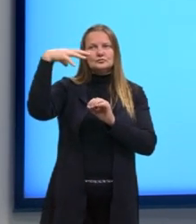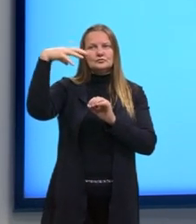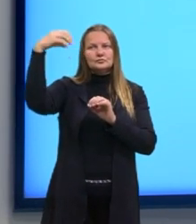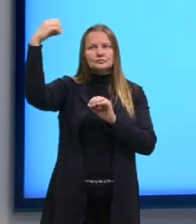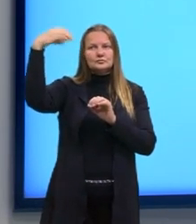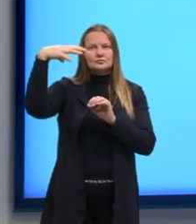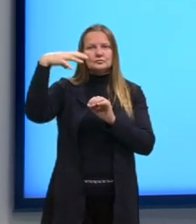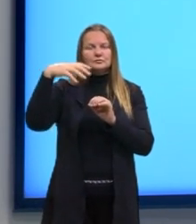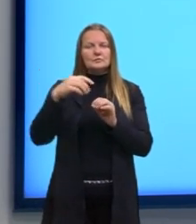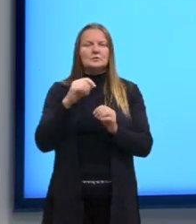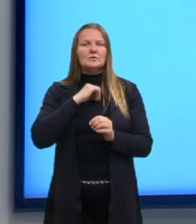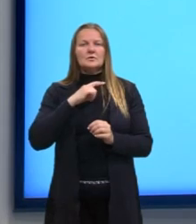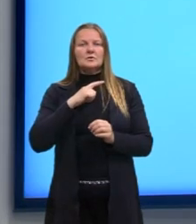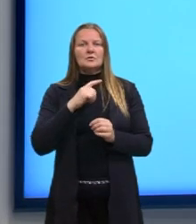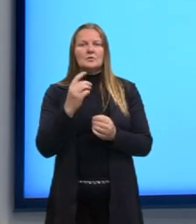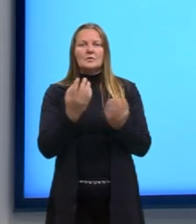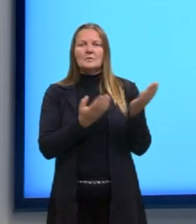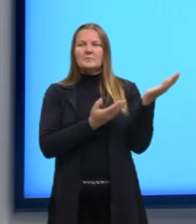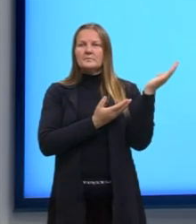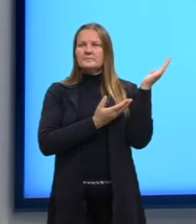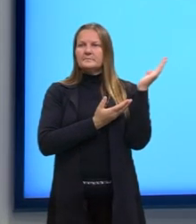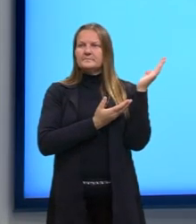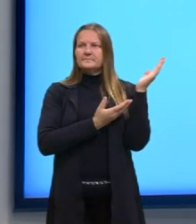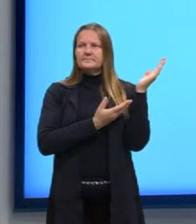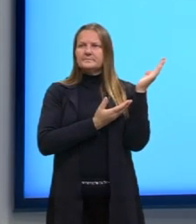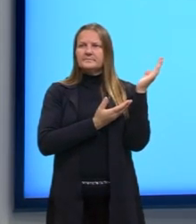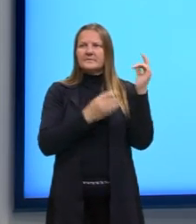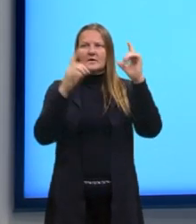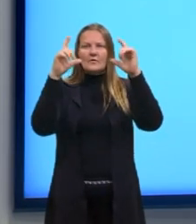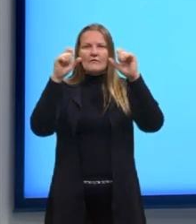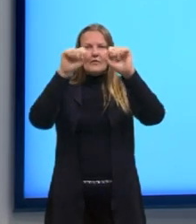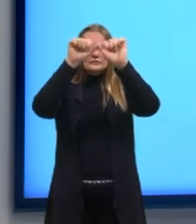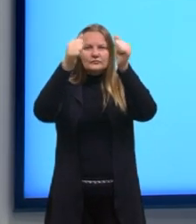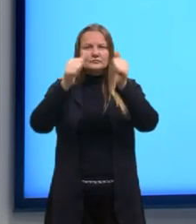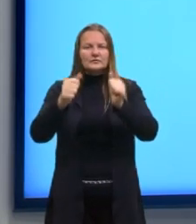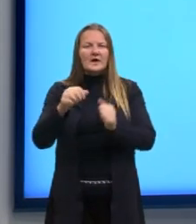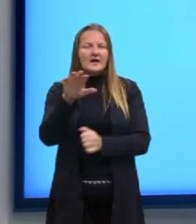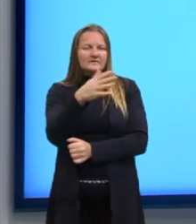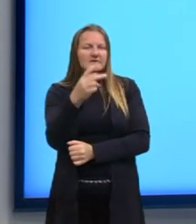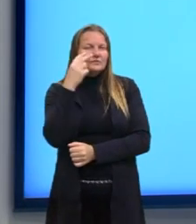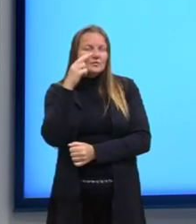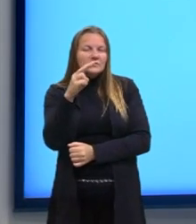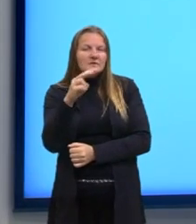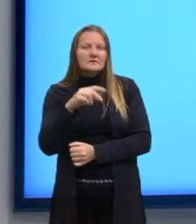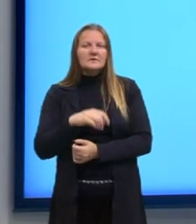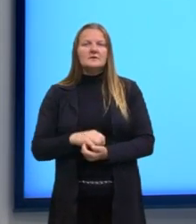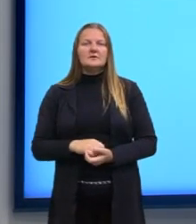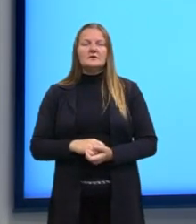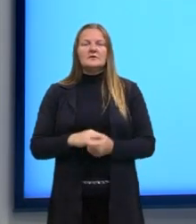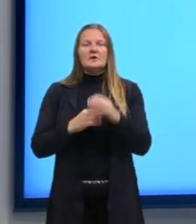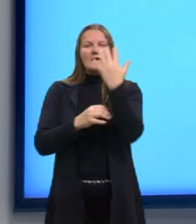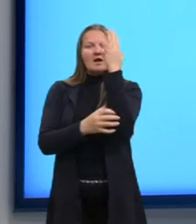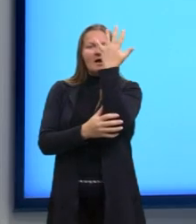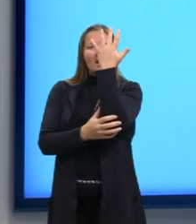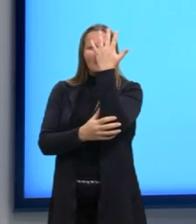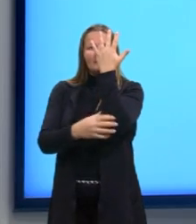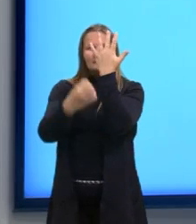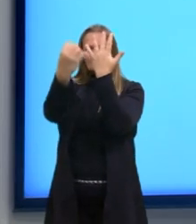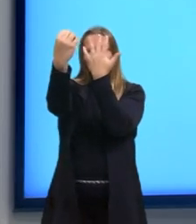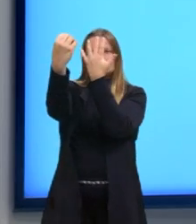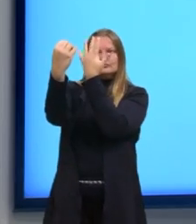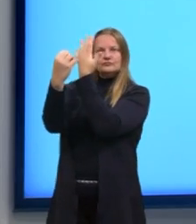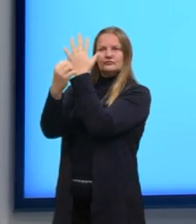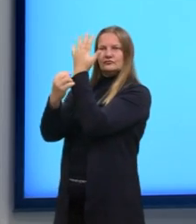emitida por uma fonte então aqui na imagem a gente tem Às vezes a gente consegue visualizar né com as árvores essa